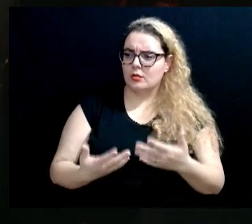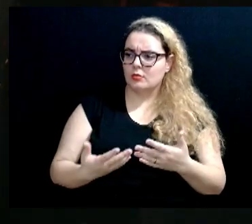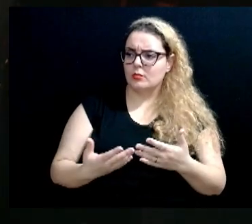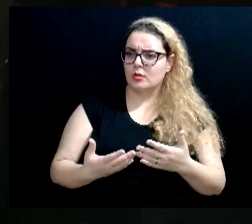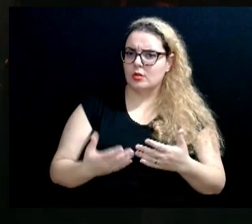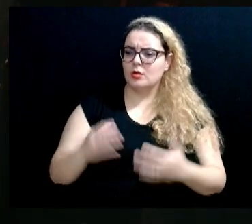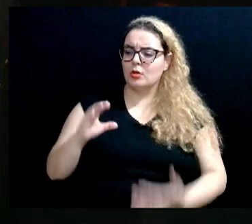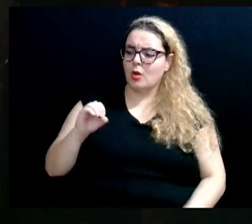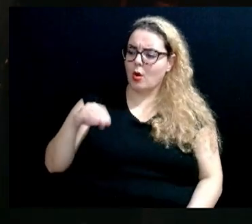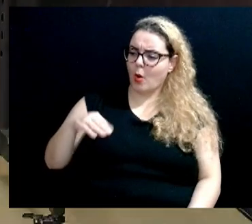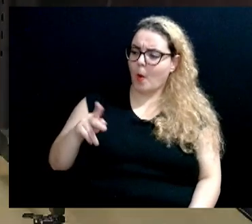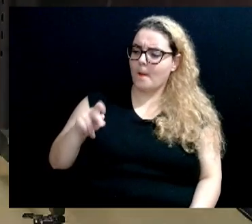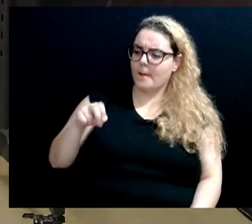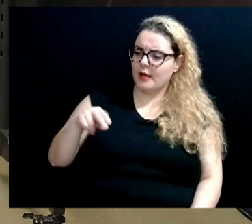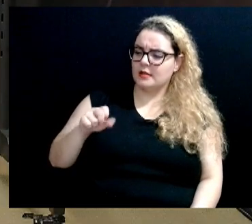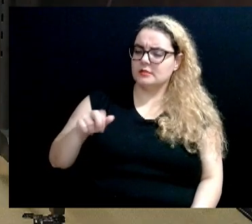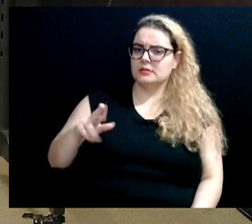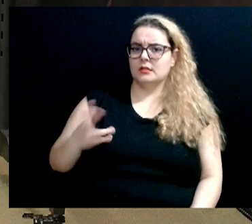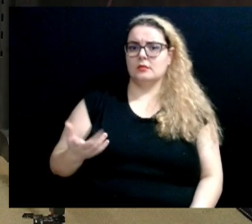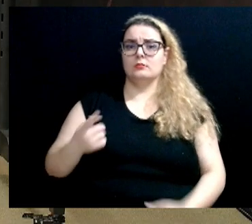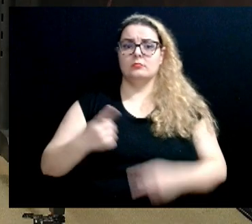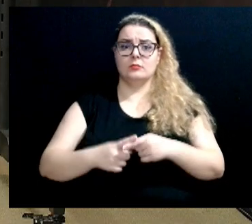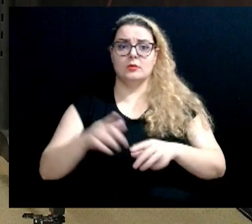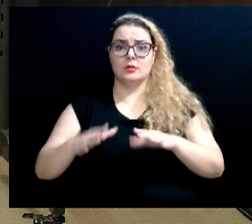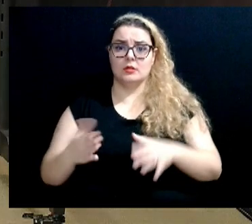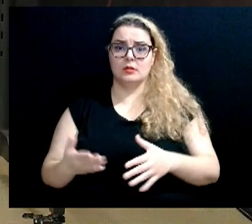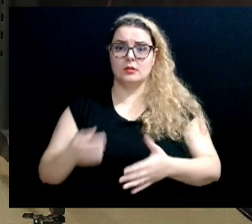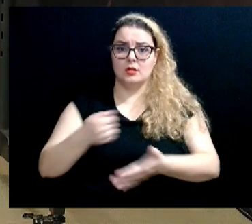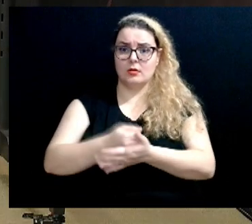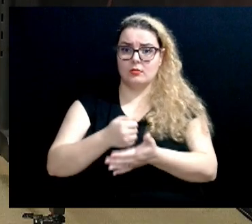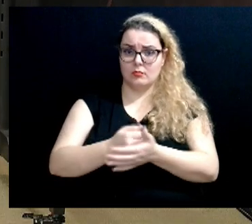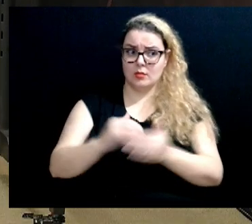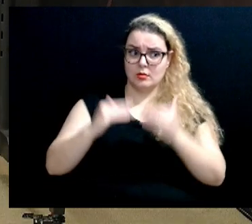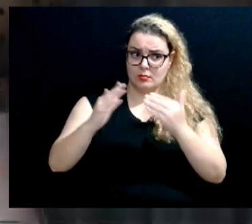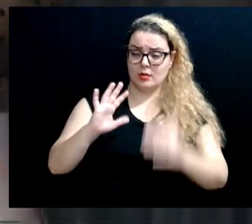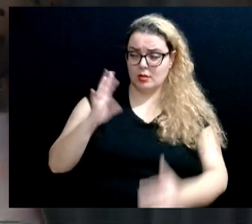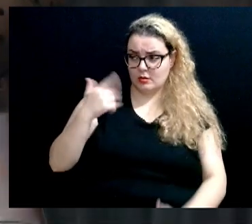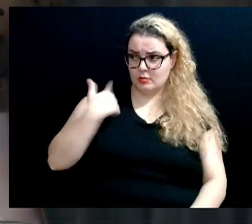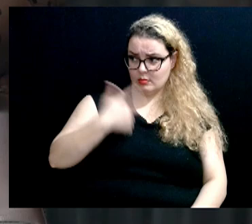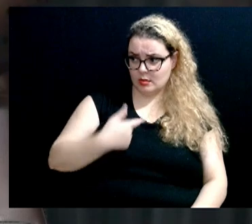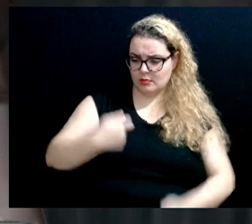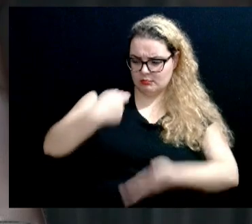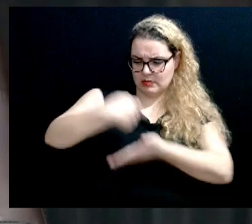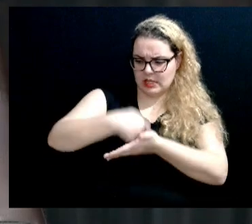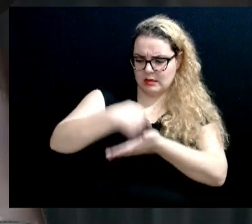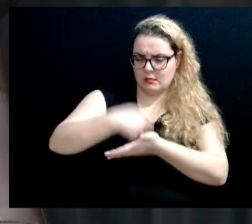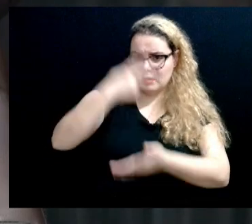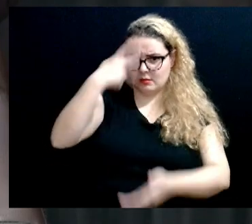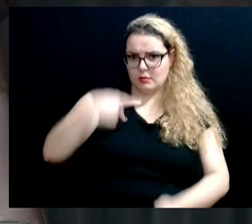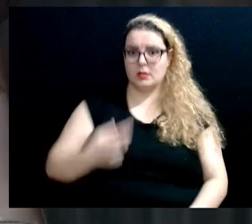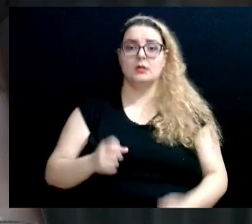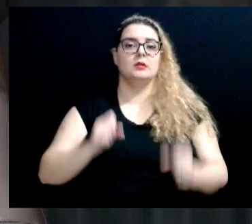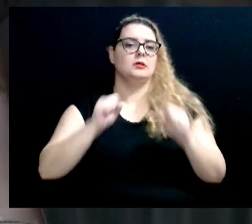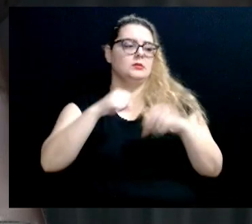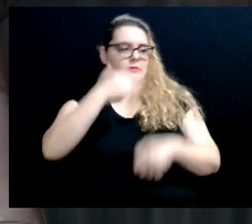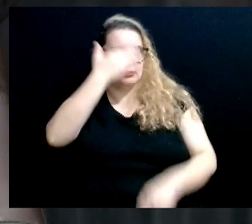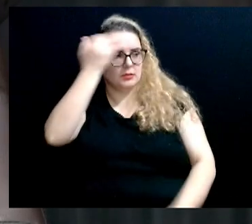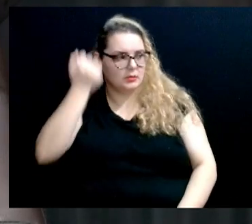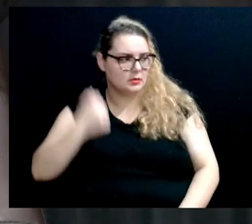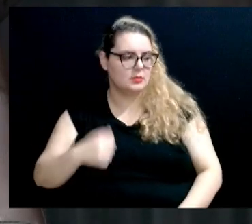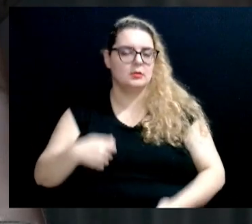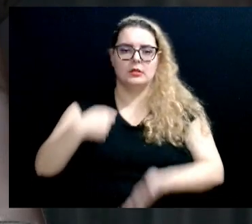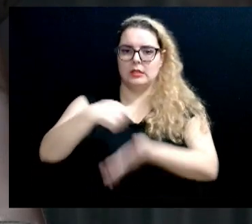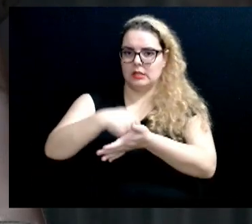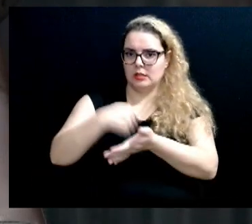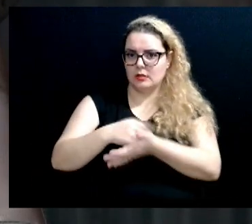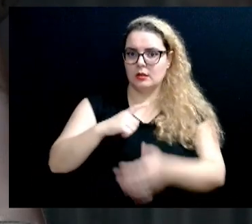né? Porque, de repente, é uma autocobrança que está acontecendo com a gente. Sim, tem muito, Rúbia, dessa questão da autocobrança.